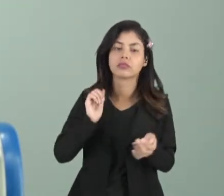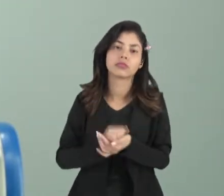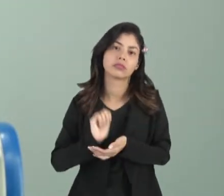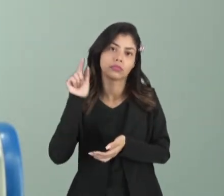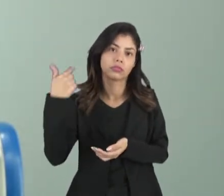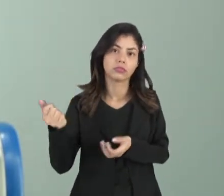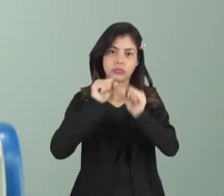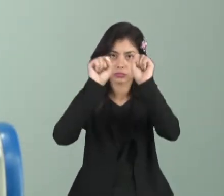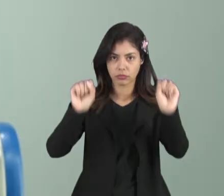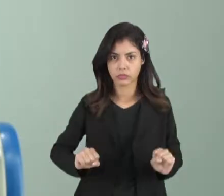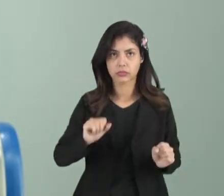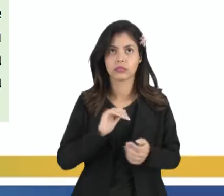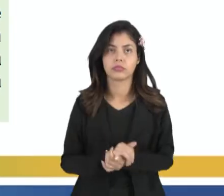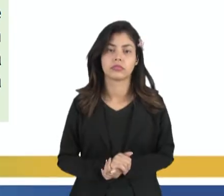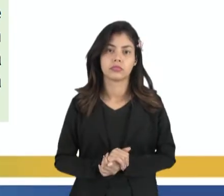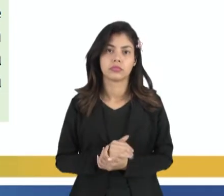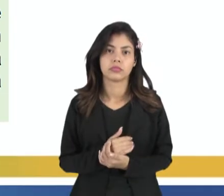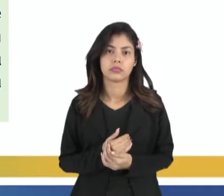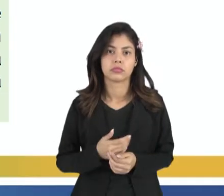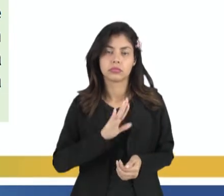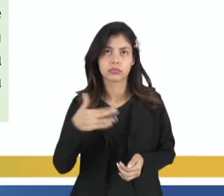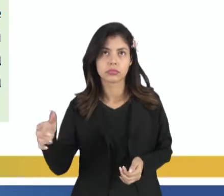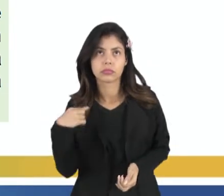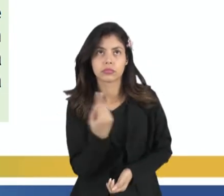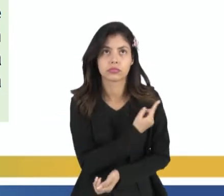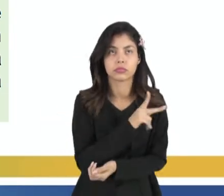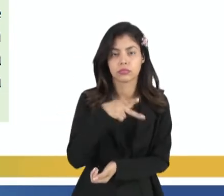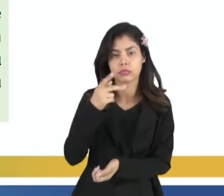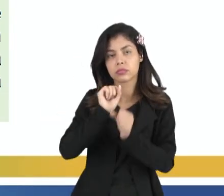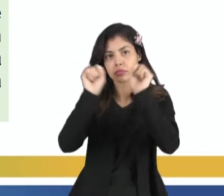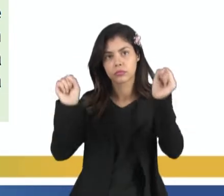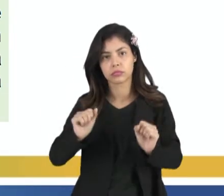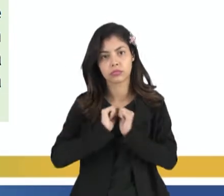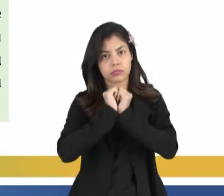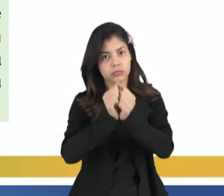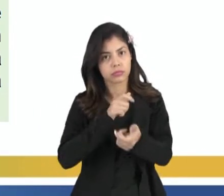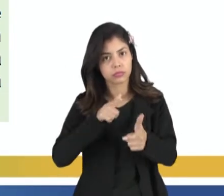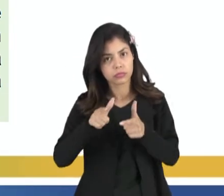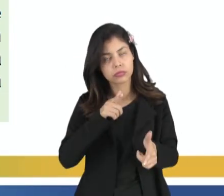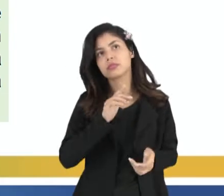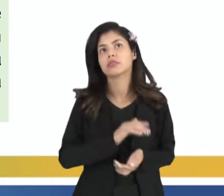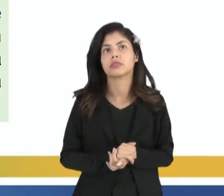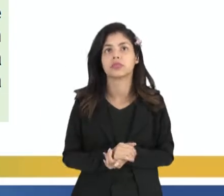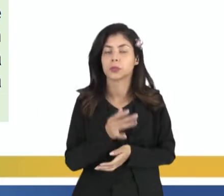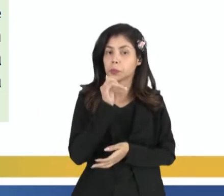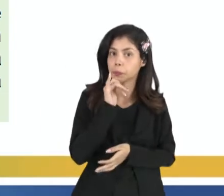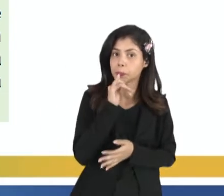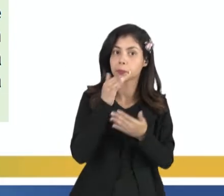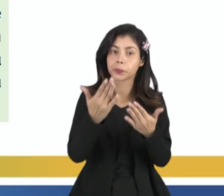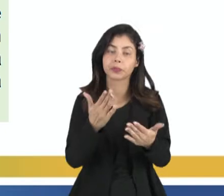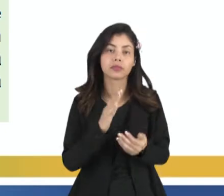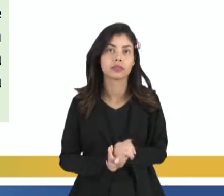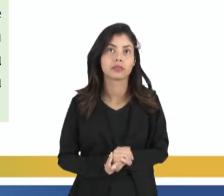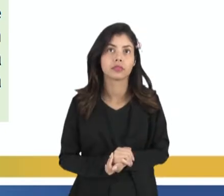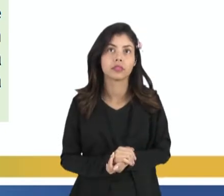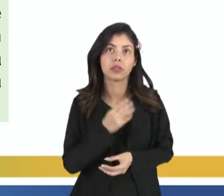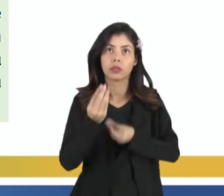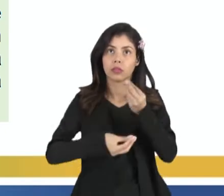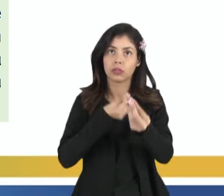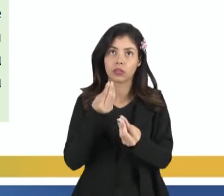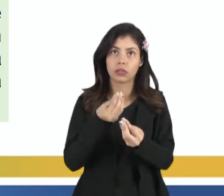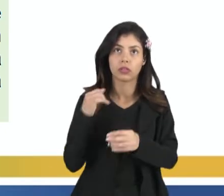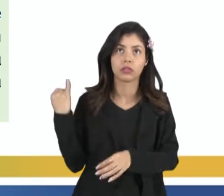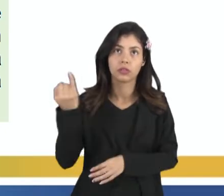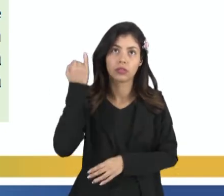atividade de um outro sistema. Quando a gente fala aí de sistemas que trabalham juntos, na aula de hoje, por exemplo, a gente vai ver como que